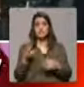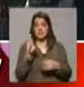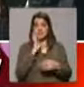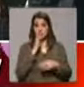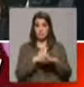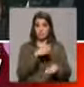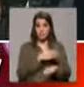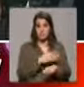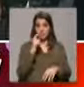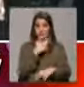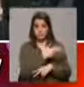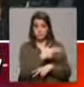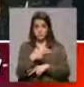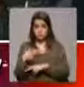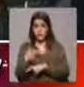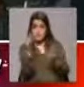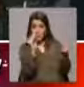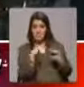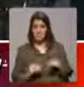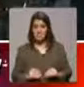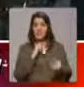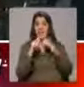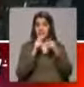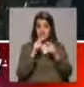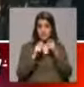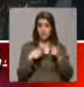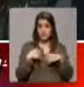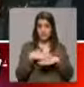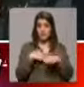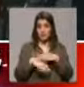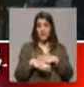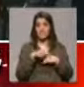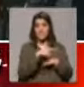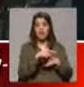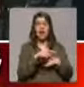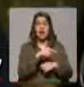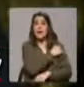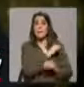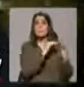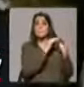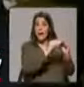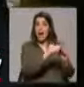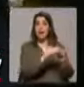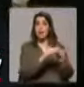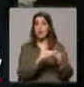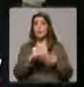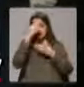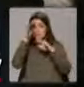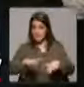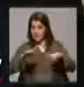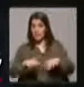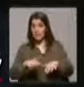reportagem que a Tamar Rafa de Carvalho montou, as entrevistas que eu fiz no bairro islâmico, os jovens que o conheciam diziam que ele era